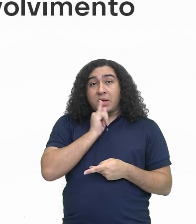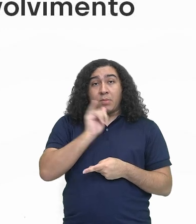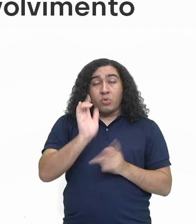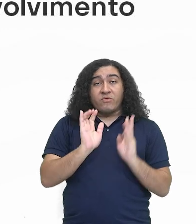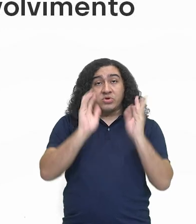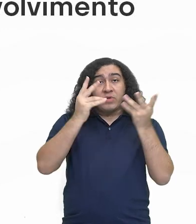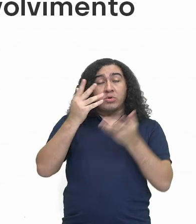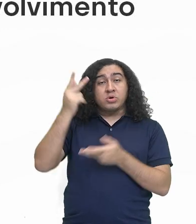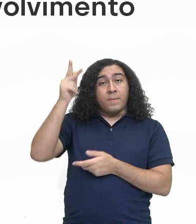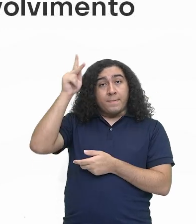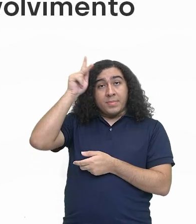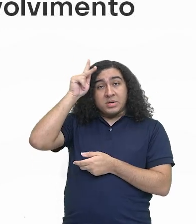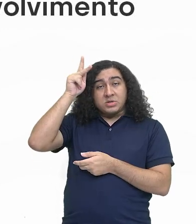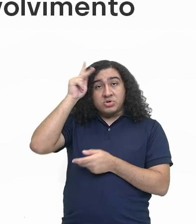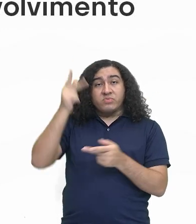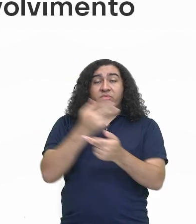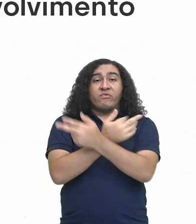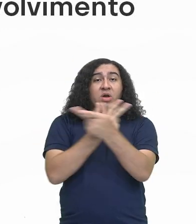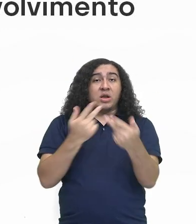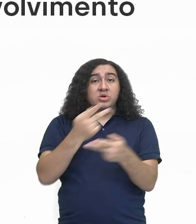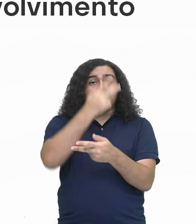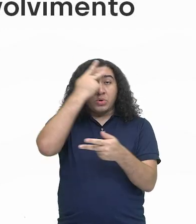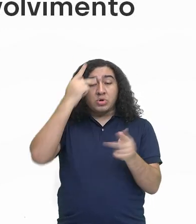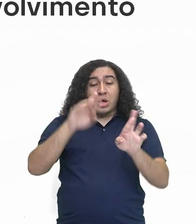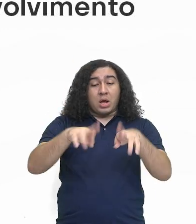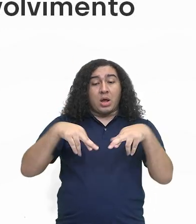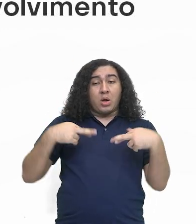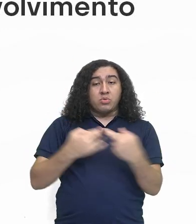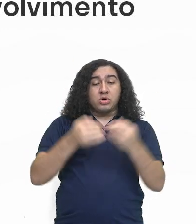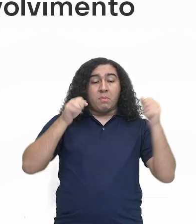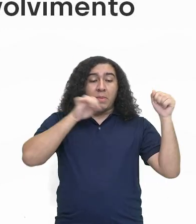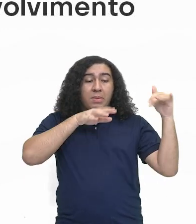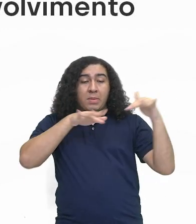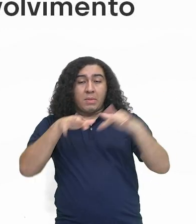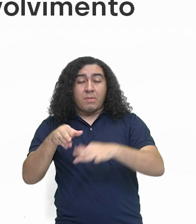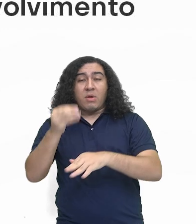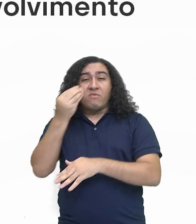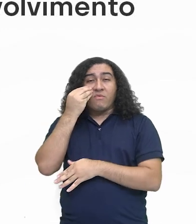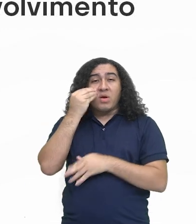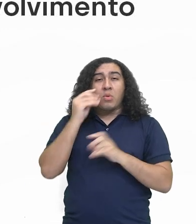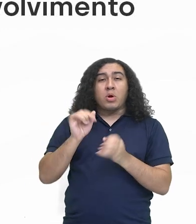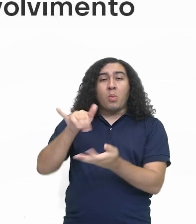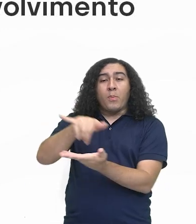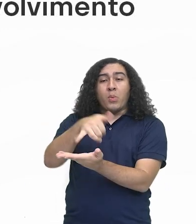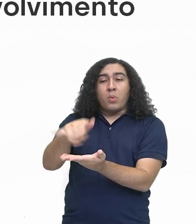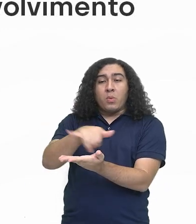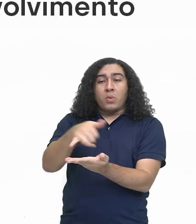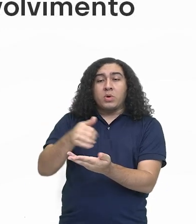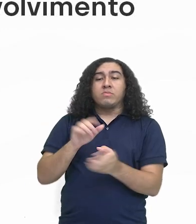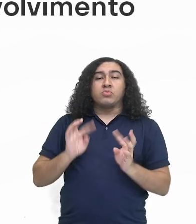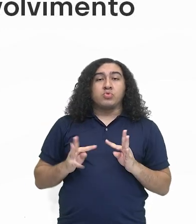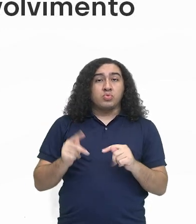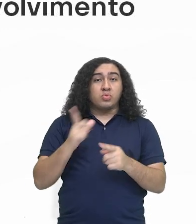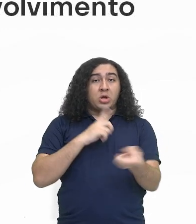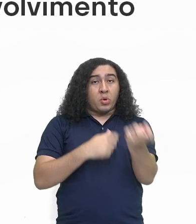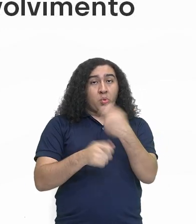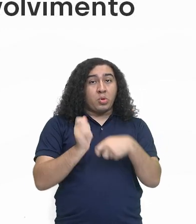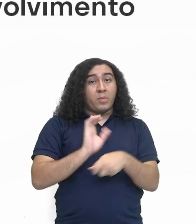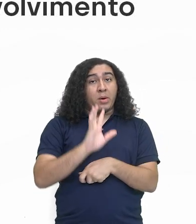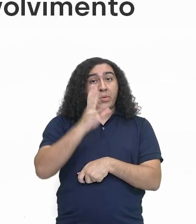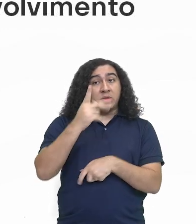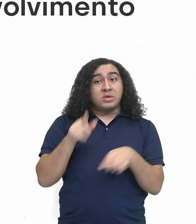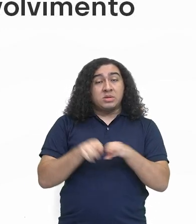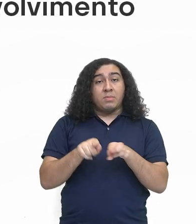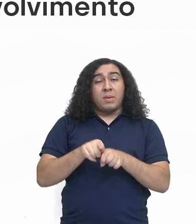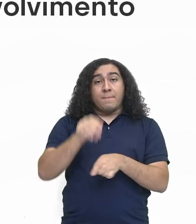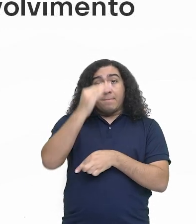milhares de pessoas se reúnem naquela ilha para assistir a esse espetáculo, e tudo isso movimenta a economia,